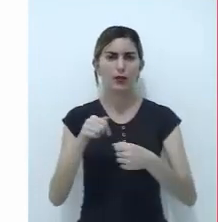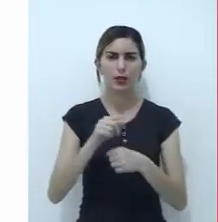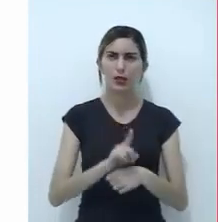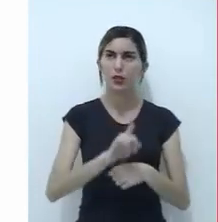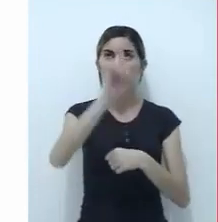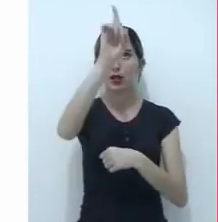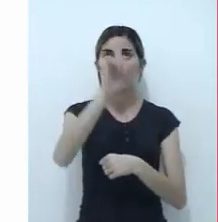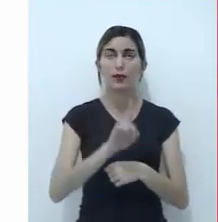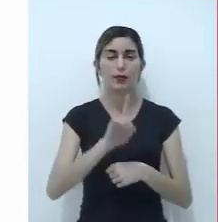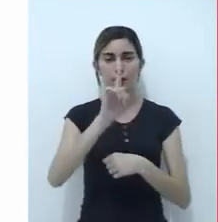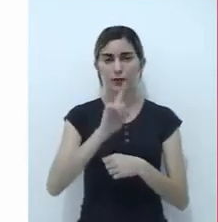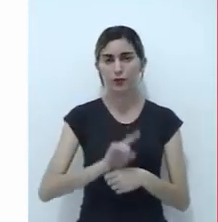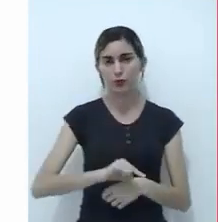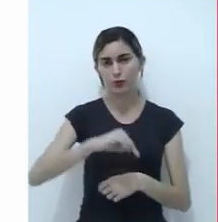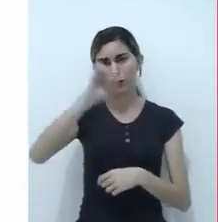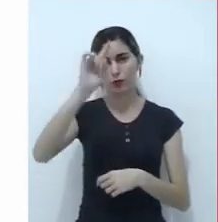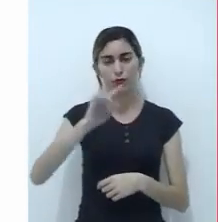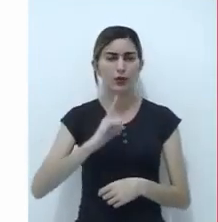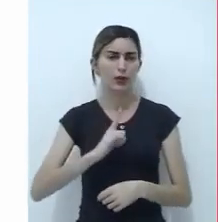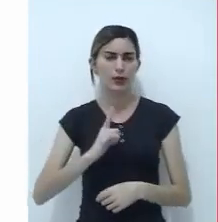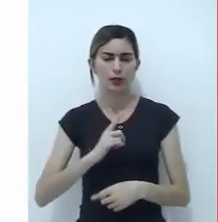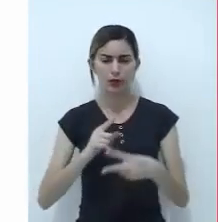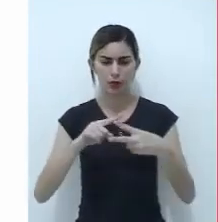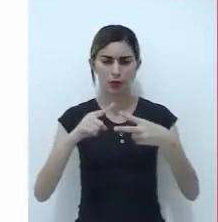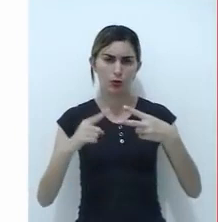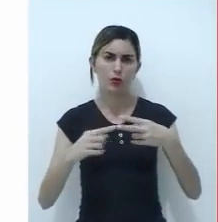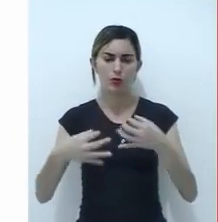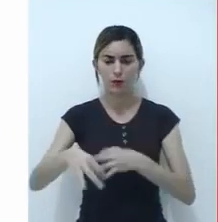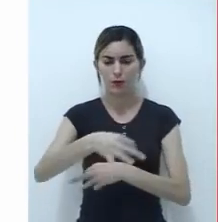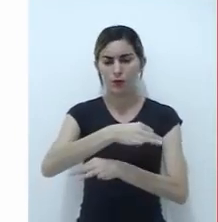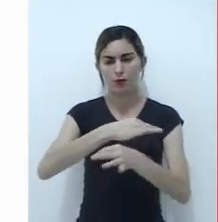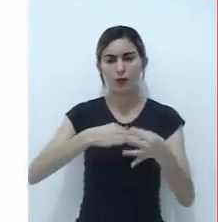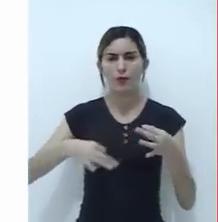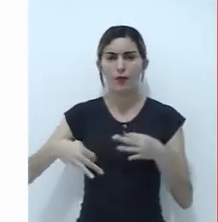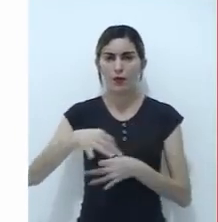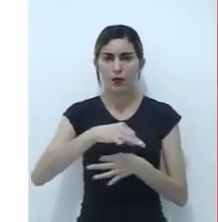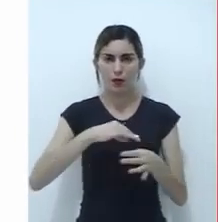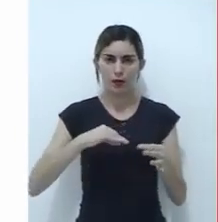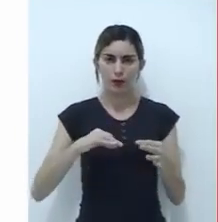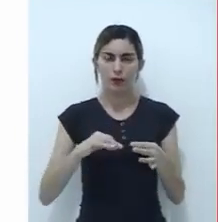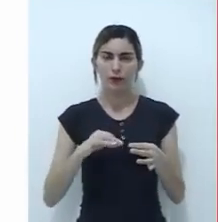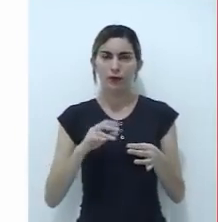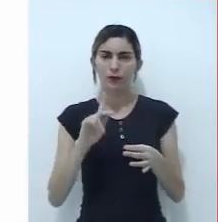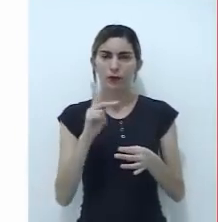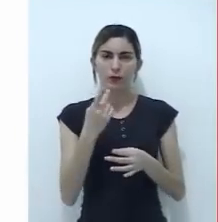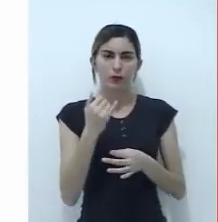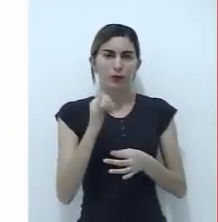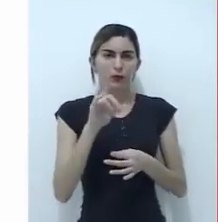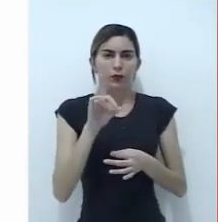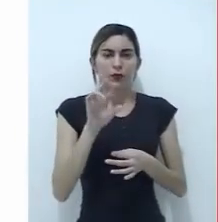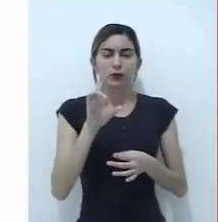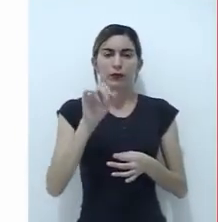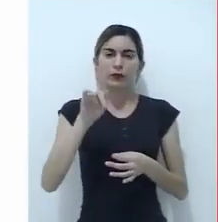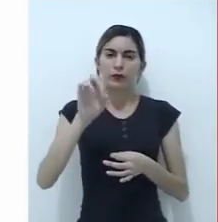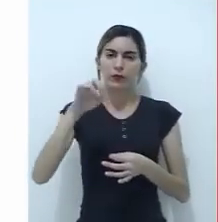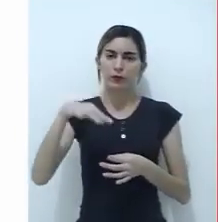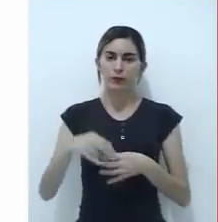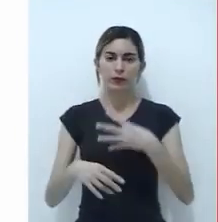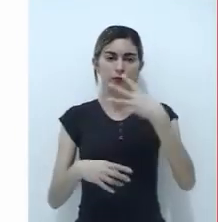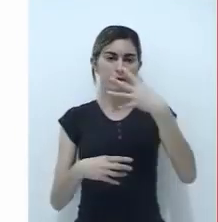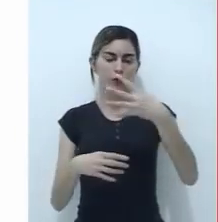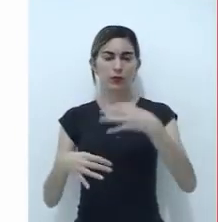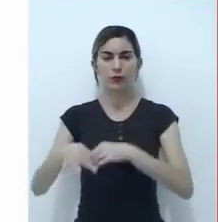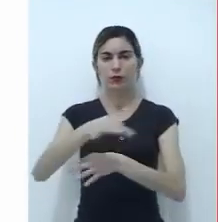apontada para cima, onde eu tenho ali duas moléculas de hidrogênio, né? E eu vou